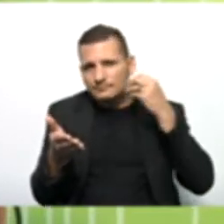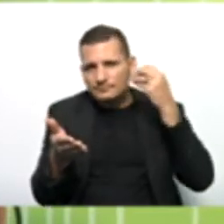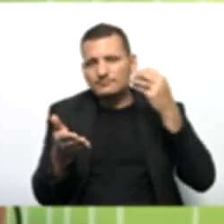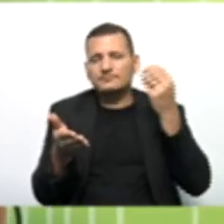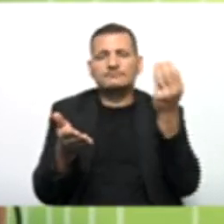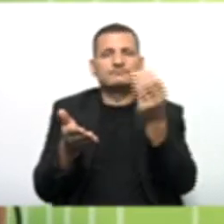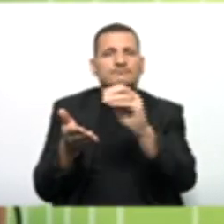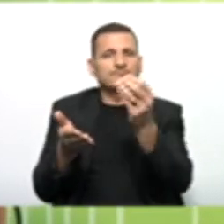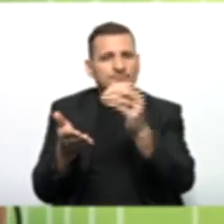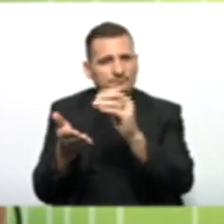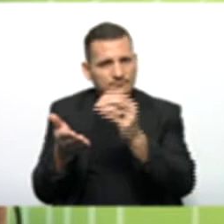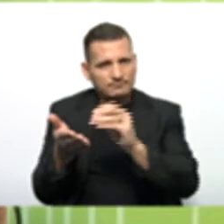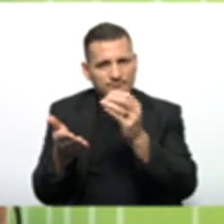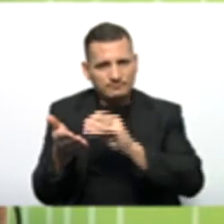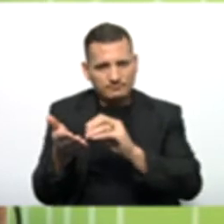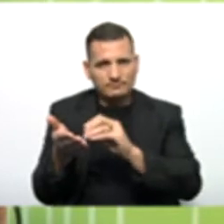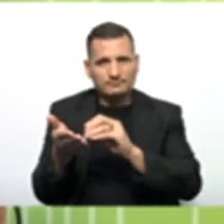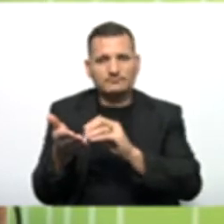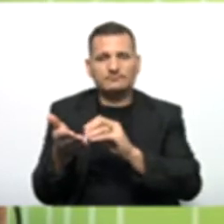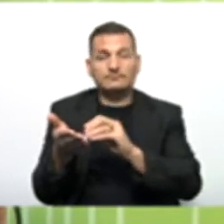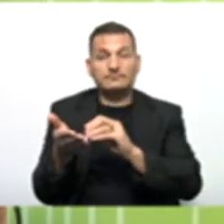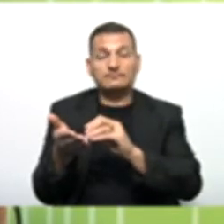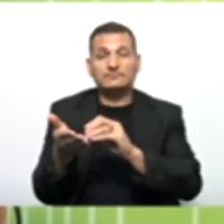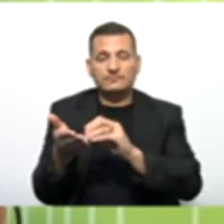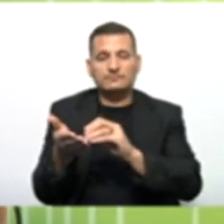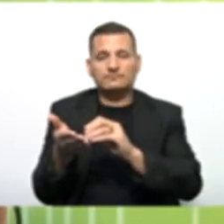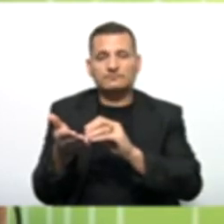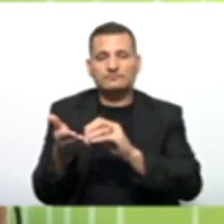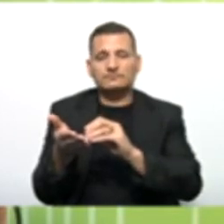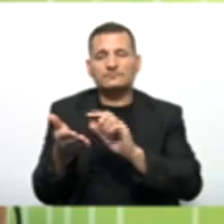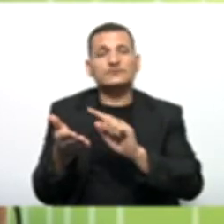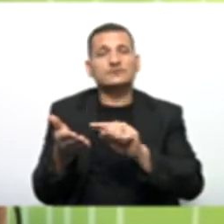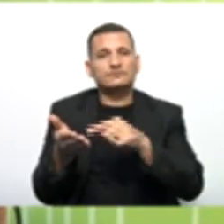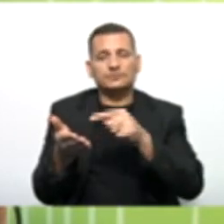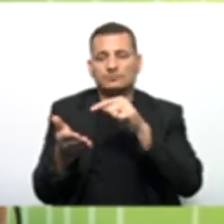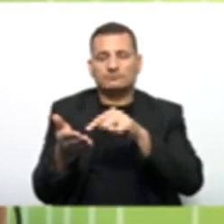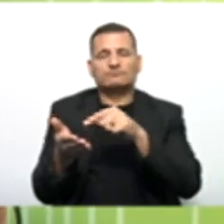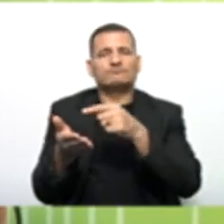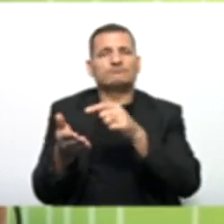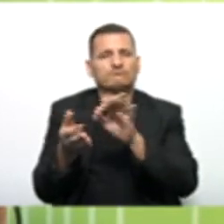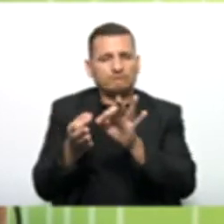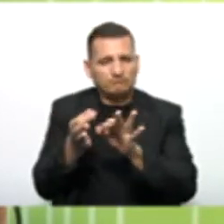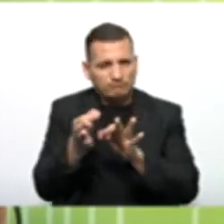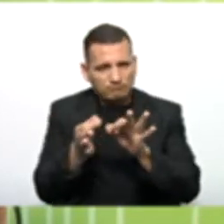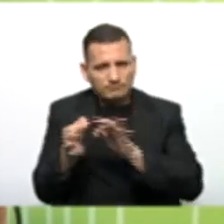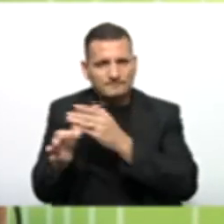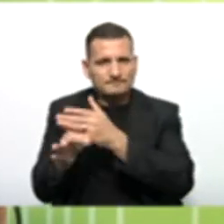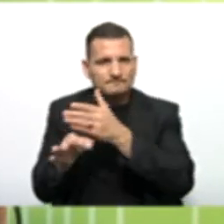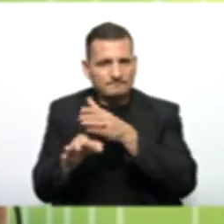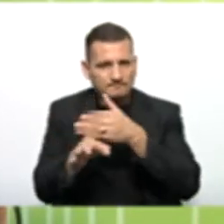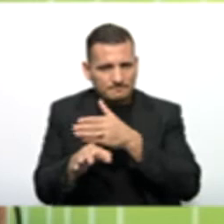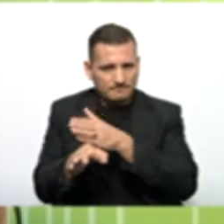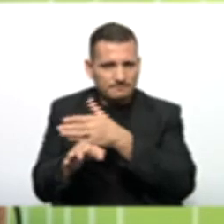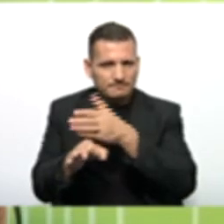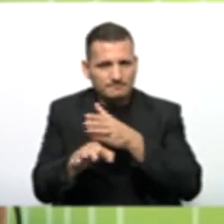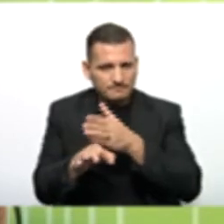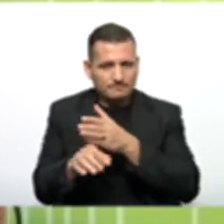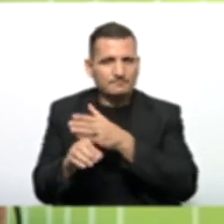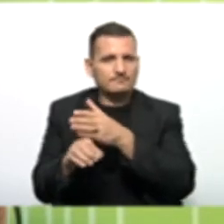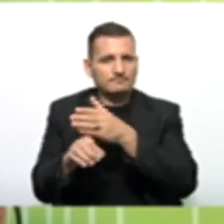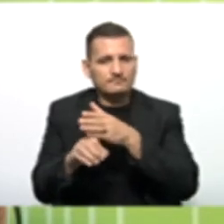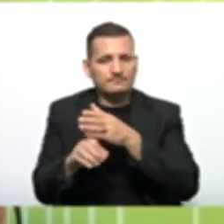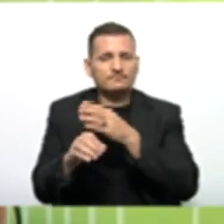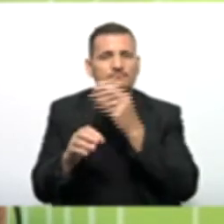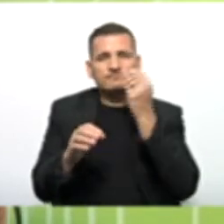tudo é reunido em documentos. Aí a gente vai fazer o quê? A gente vai trabalhar em cima desses documentos. Vamos lá verificar o que a gente